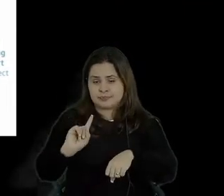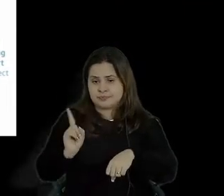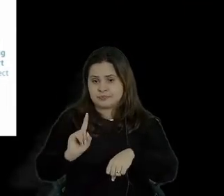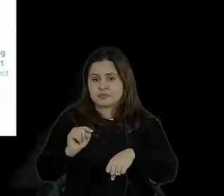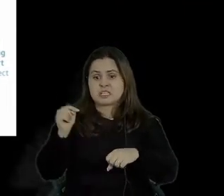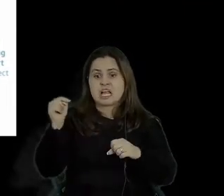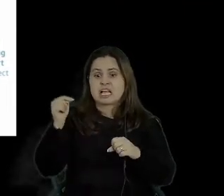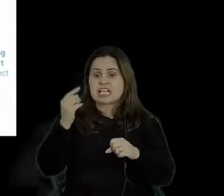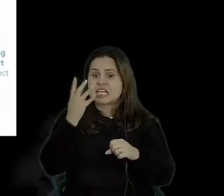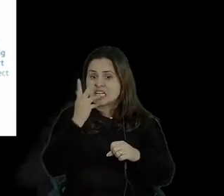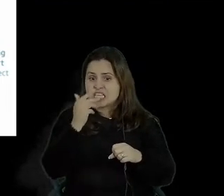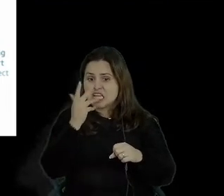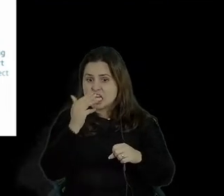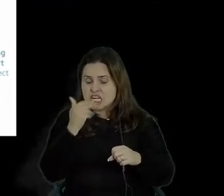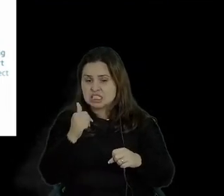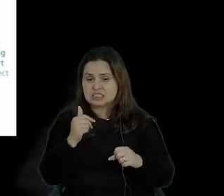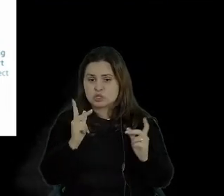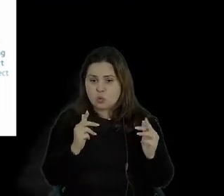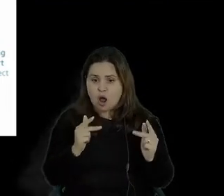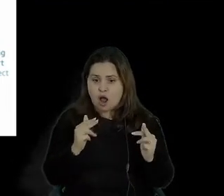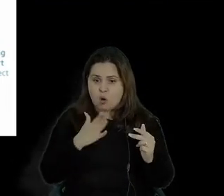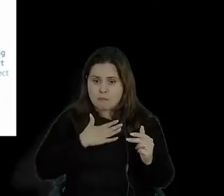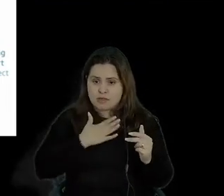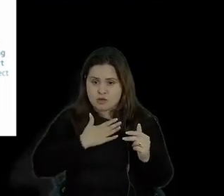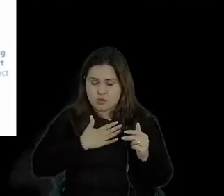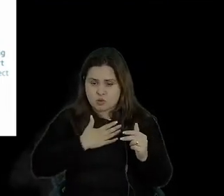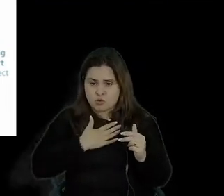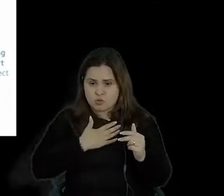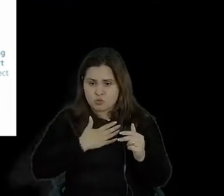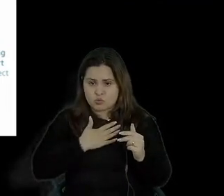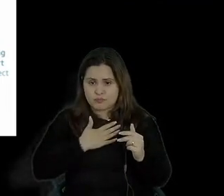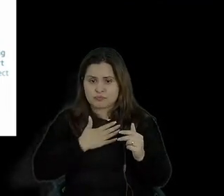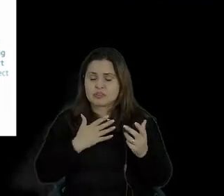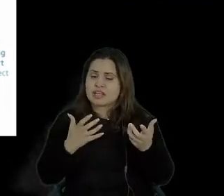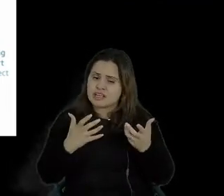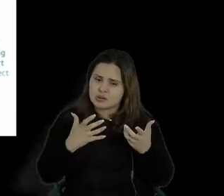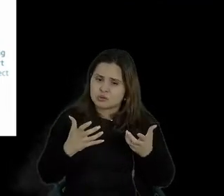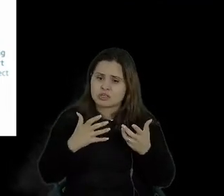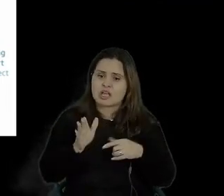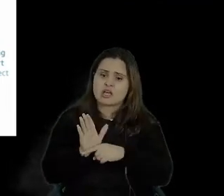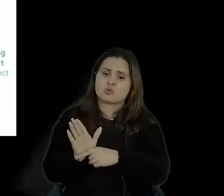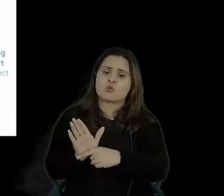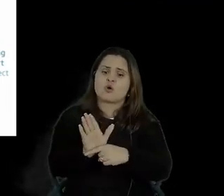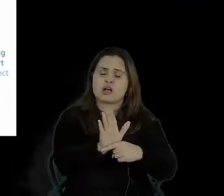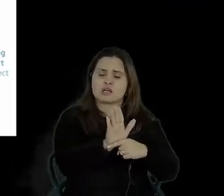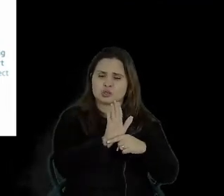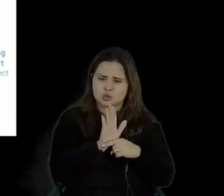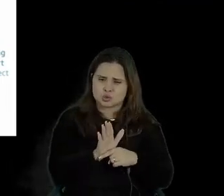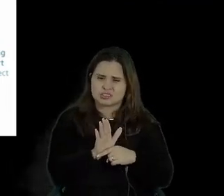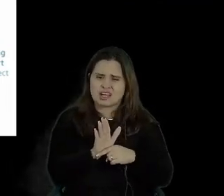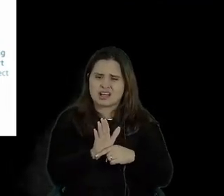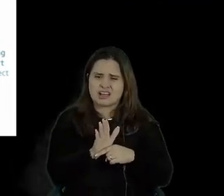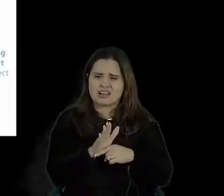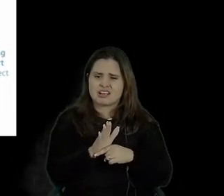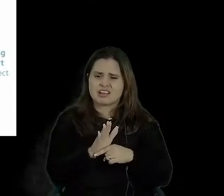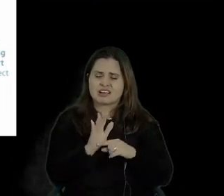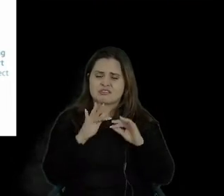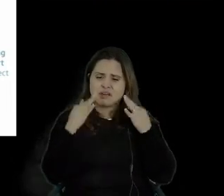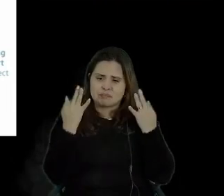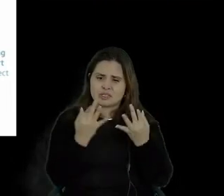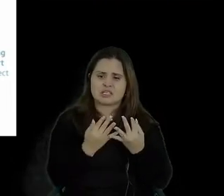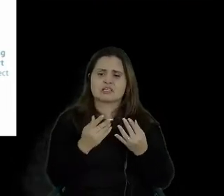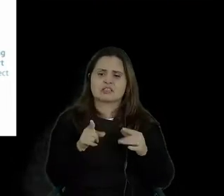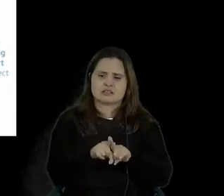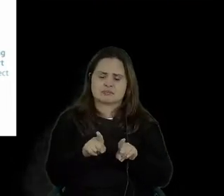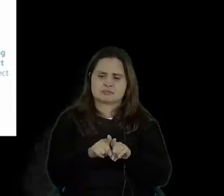que passaram pelo que o meu passou, eu quero fazer com que essas pessoas também não passem pelo que eles passam diariamente. Eu quero estar